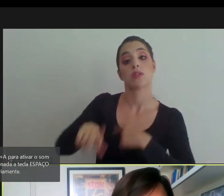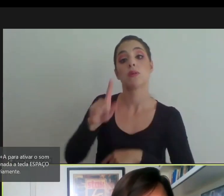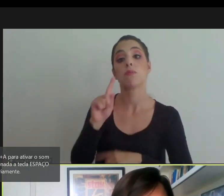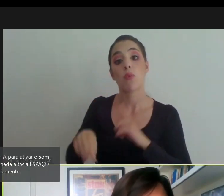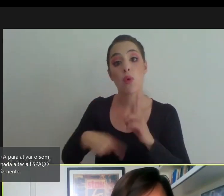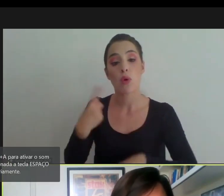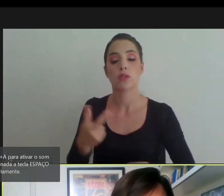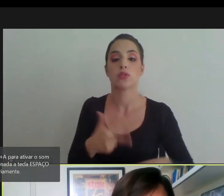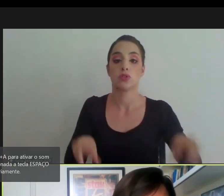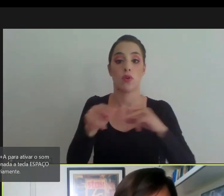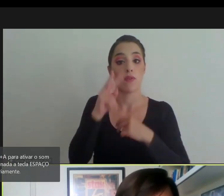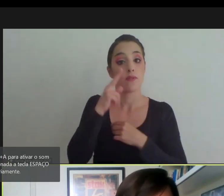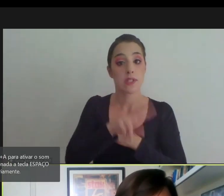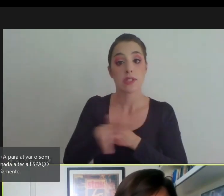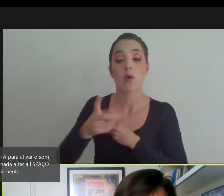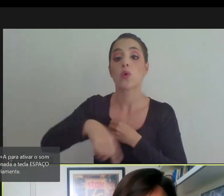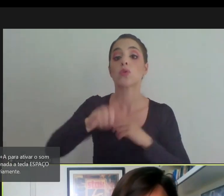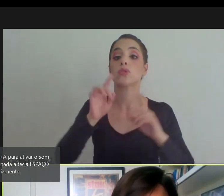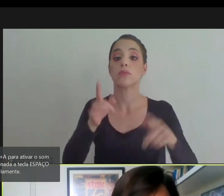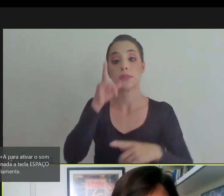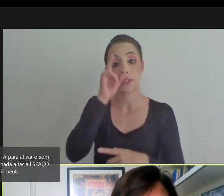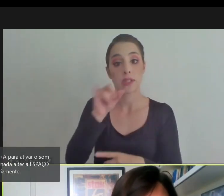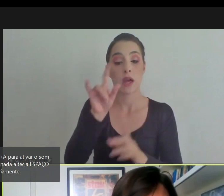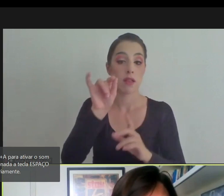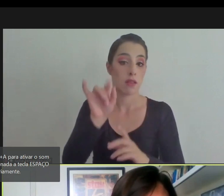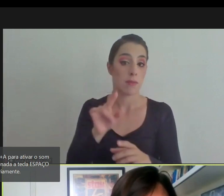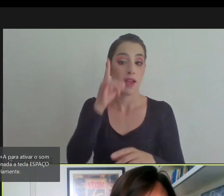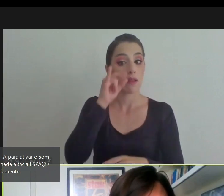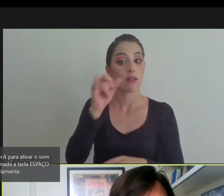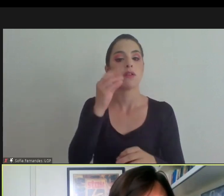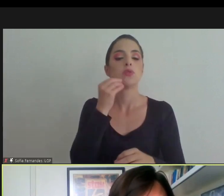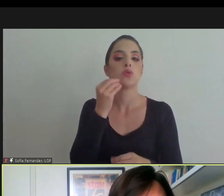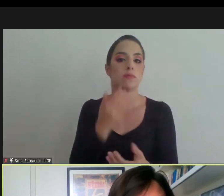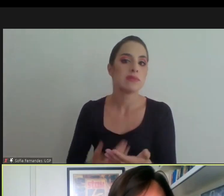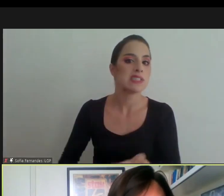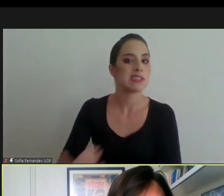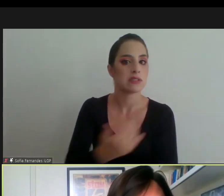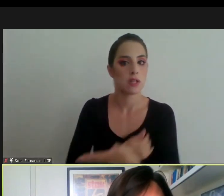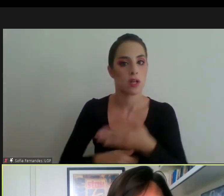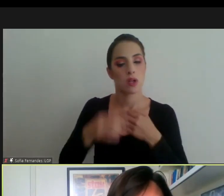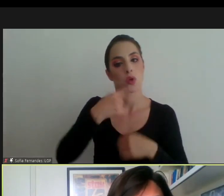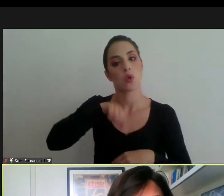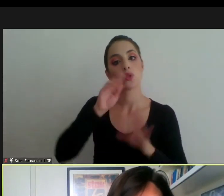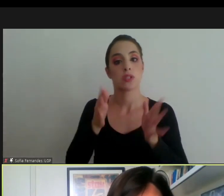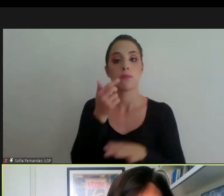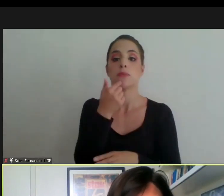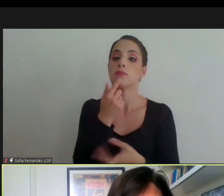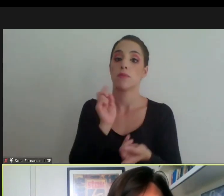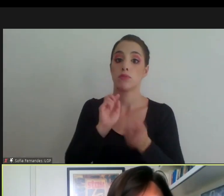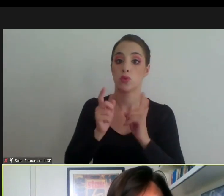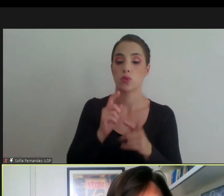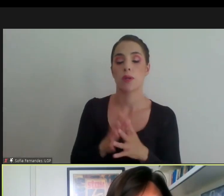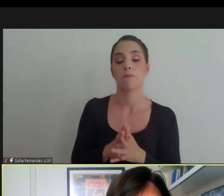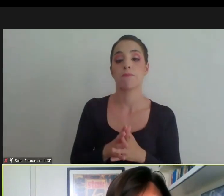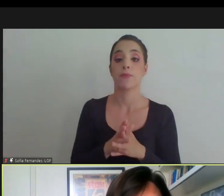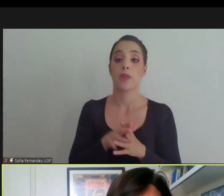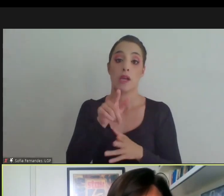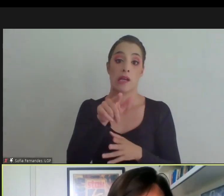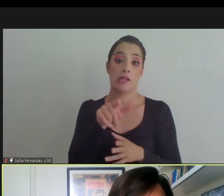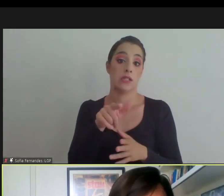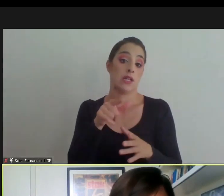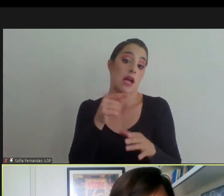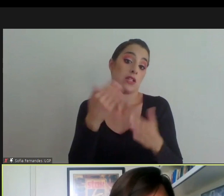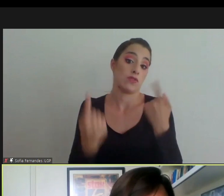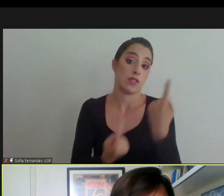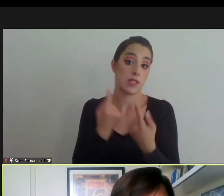Essas ideias são selecionadas também a partir de um aumento de repertório. Uma das coisas que a gente já percebeu é que muitas vezes o repertório dos servidores é